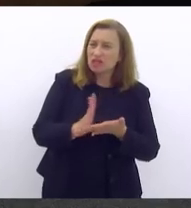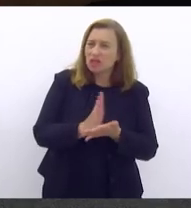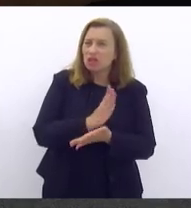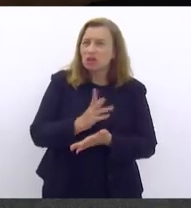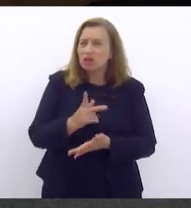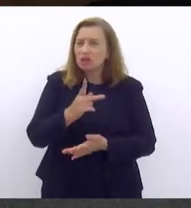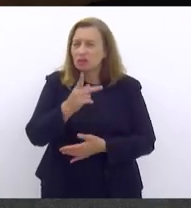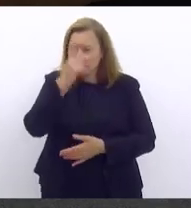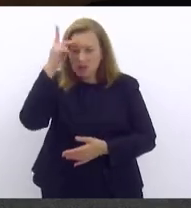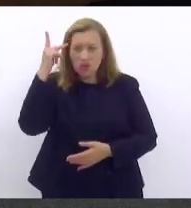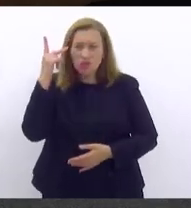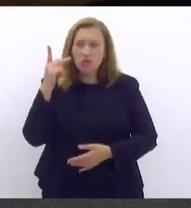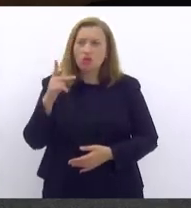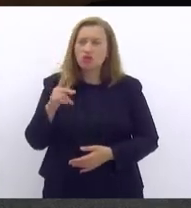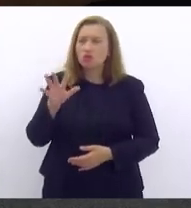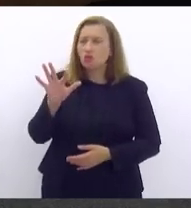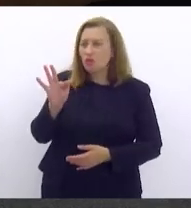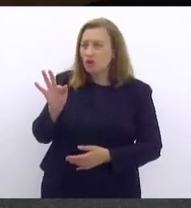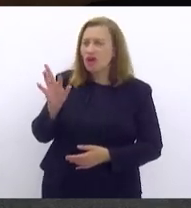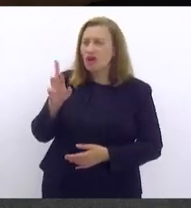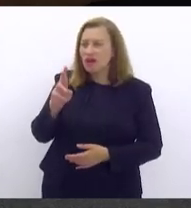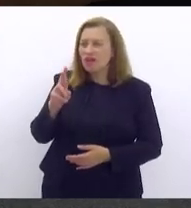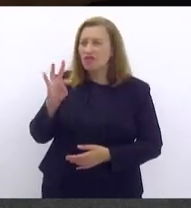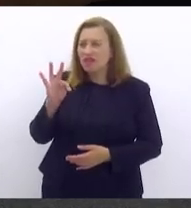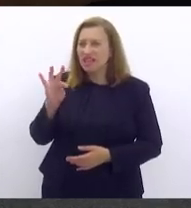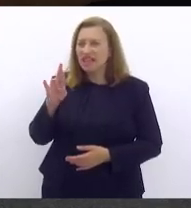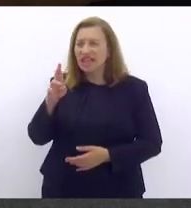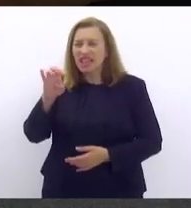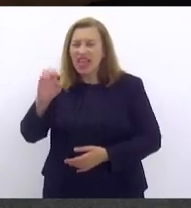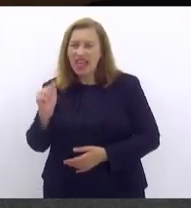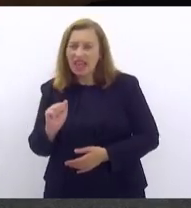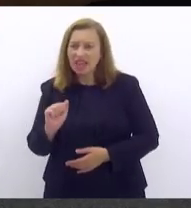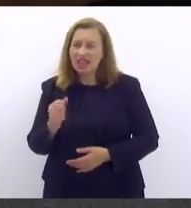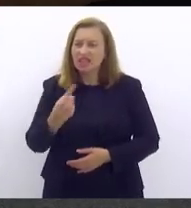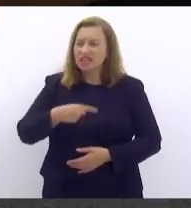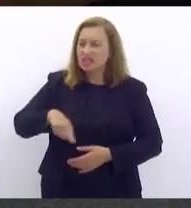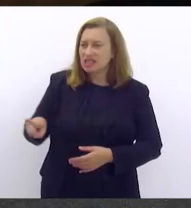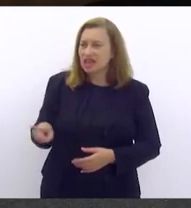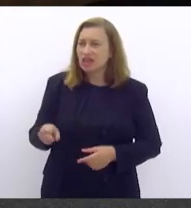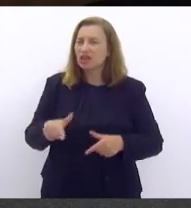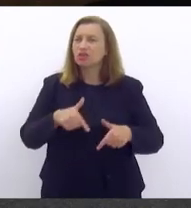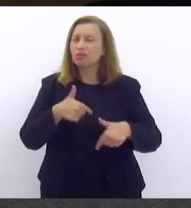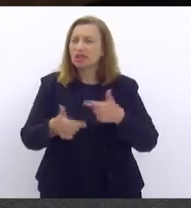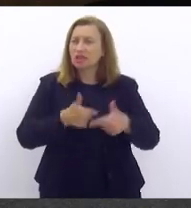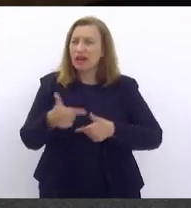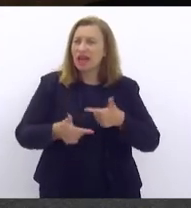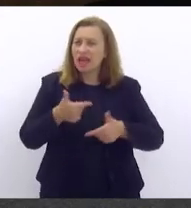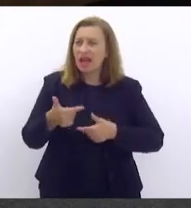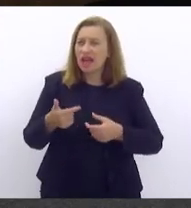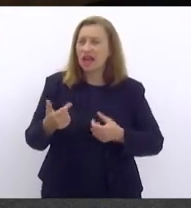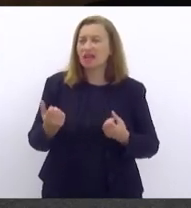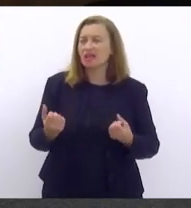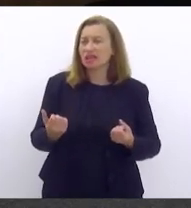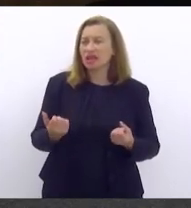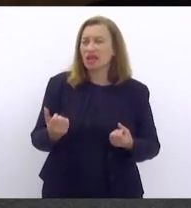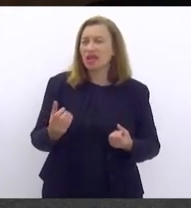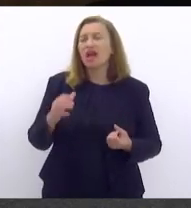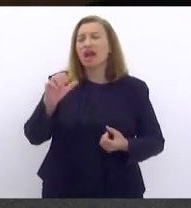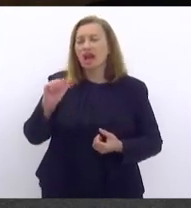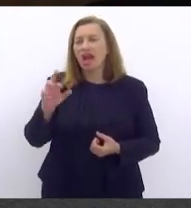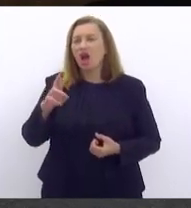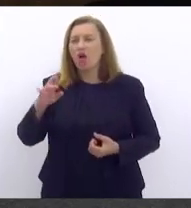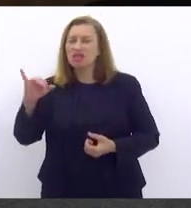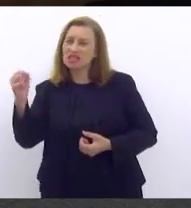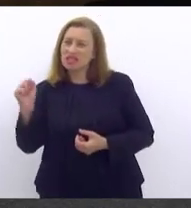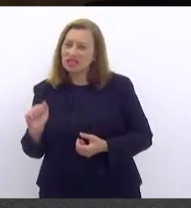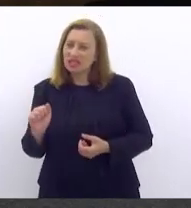com fritadeira dentro do carro, saindo para trabalhar, carrocinha de cachorro quente, e isso eles são valentões. Agora, para ir